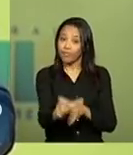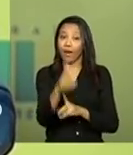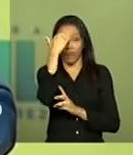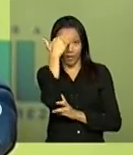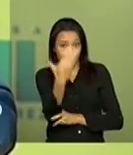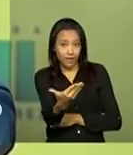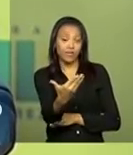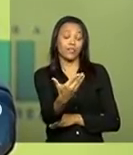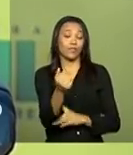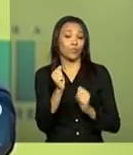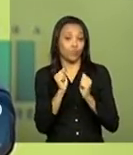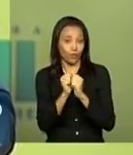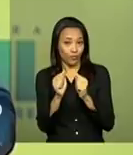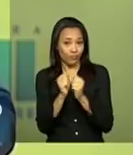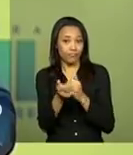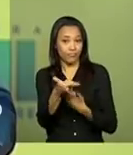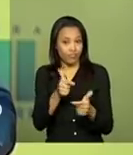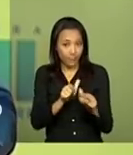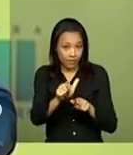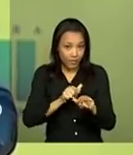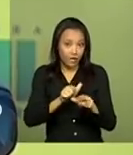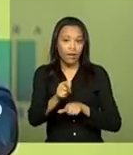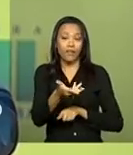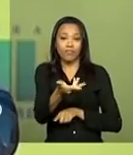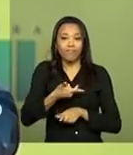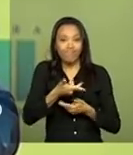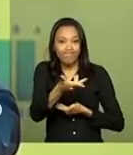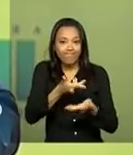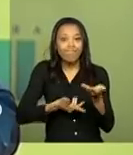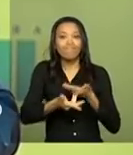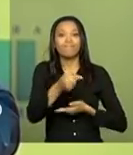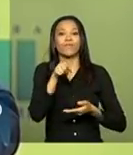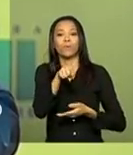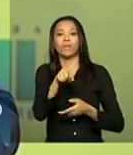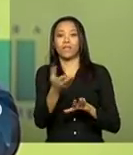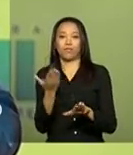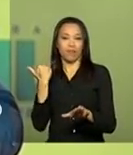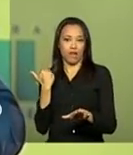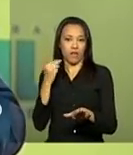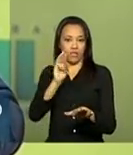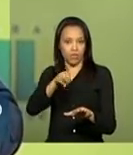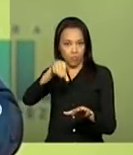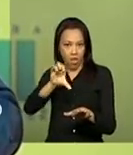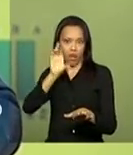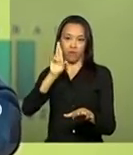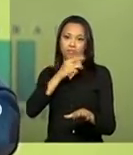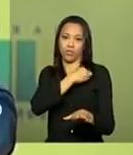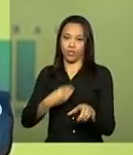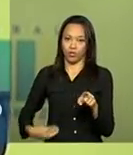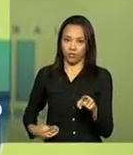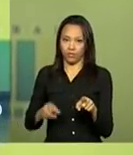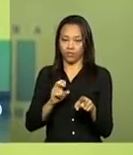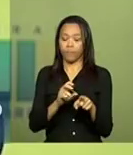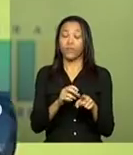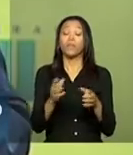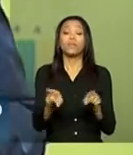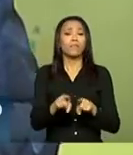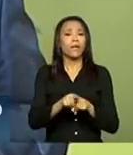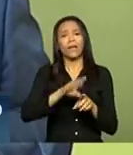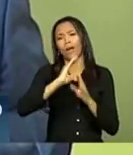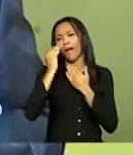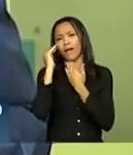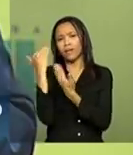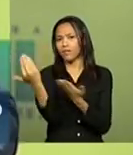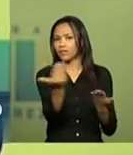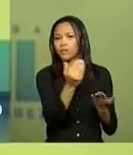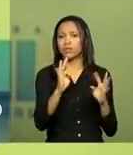também tivemos uma grande parceria quando ele esteve à frente do Ministério da Educação. Queria agradecer aqui todos os